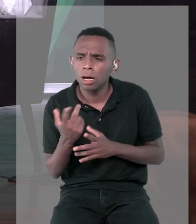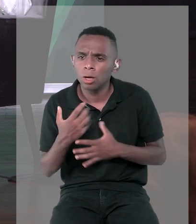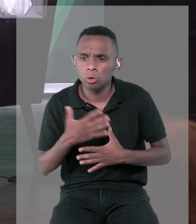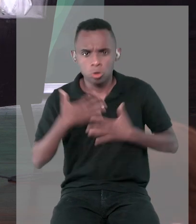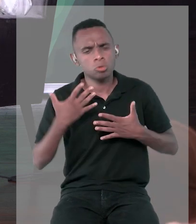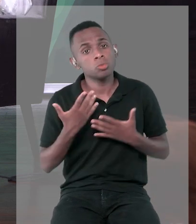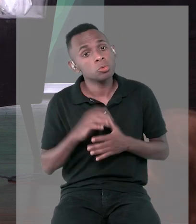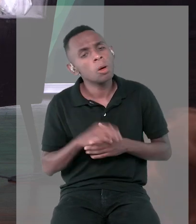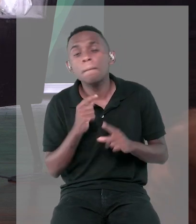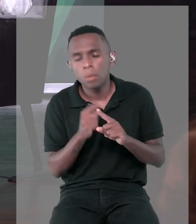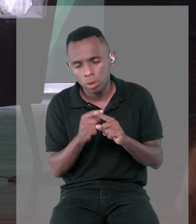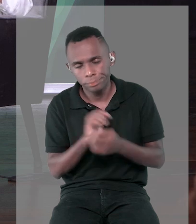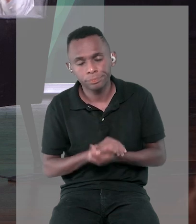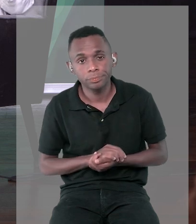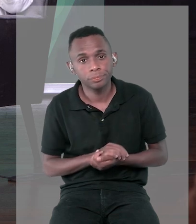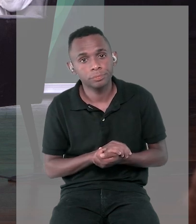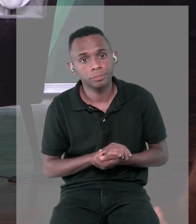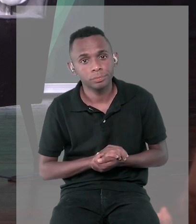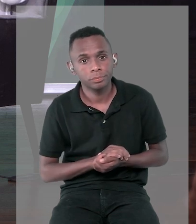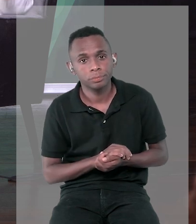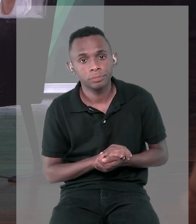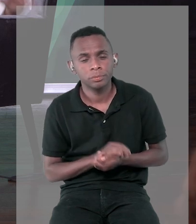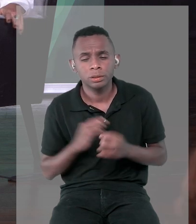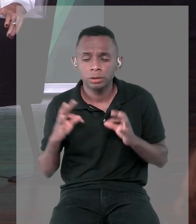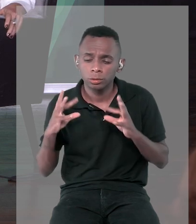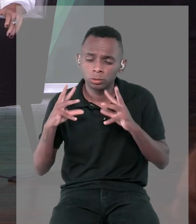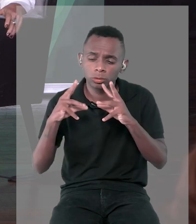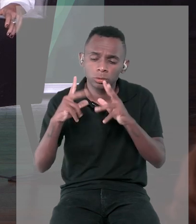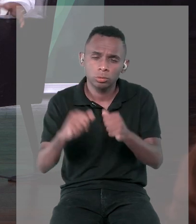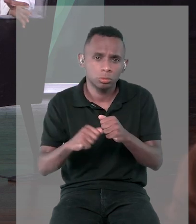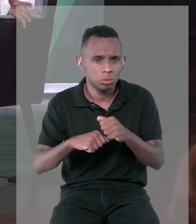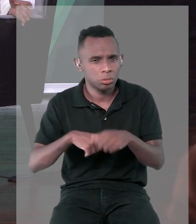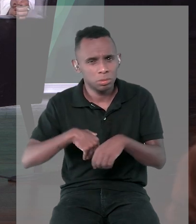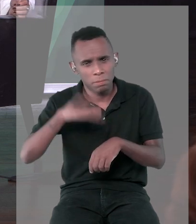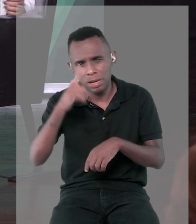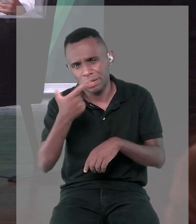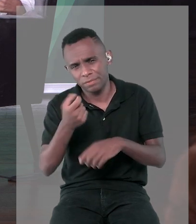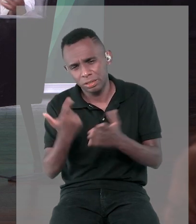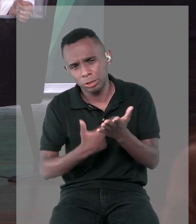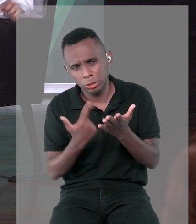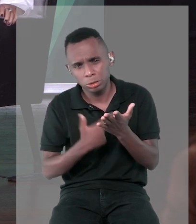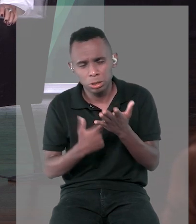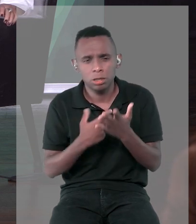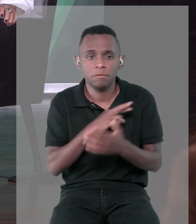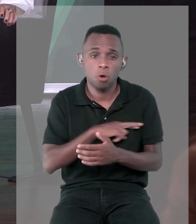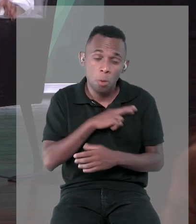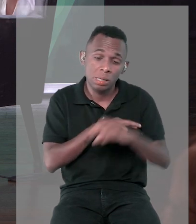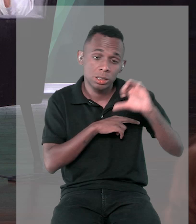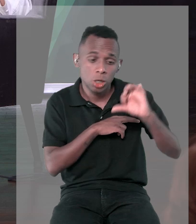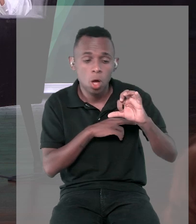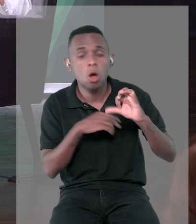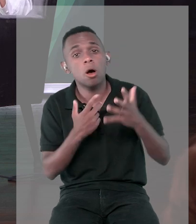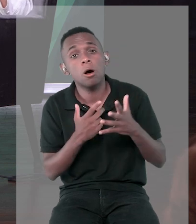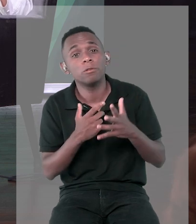espanto. Por quê? Porque dentro de toda a obra da Clarice, são mais de 20 livros, tem uns 9 romances,